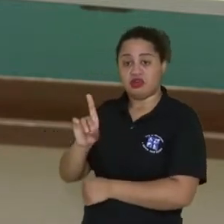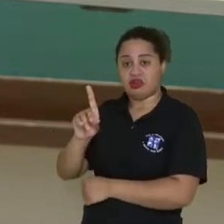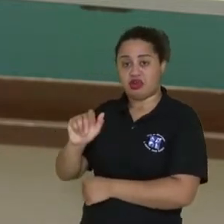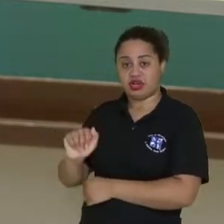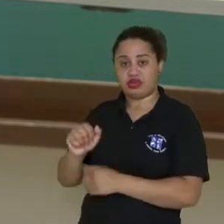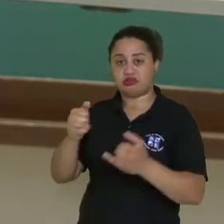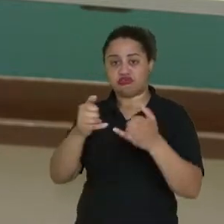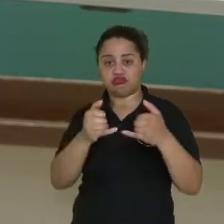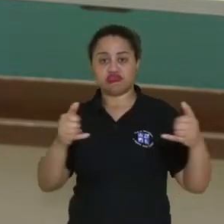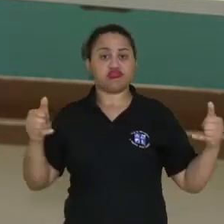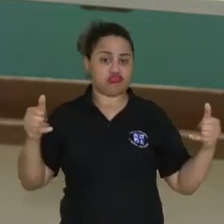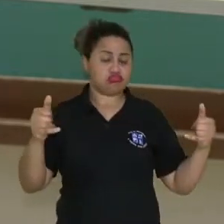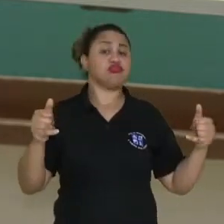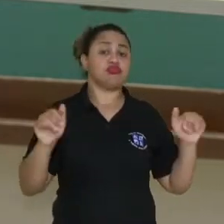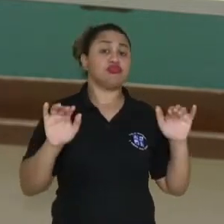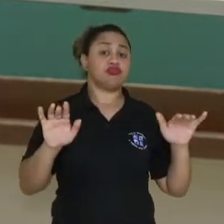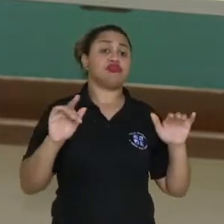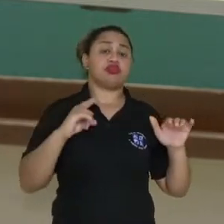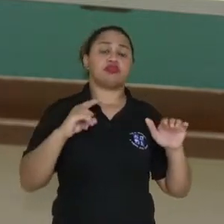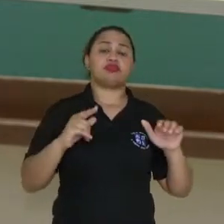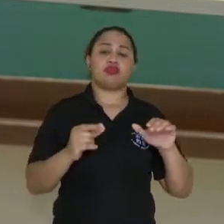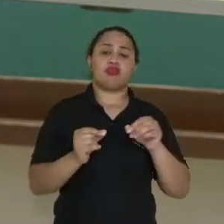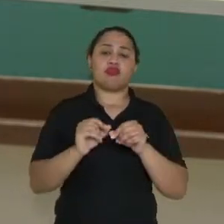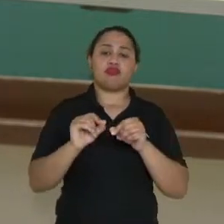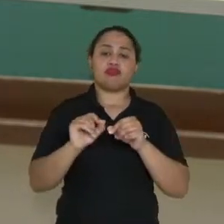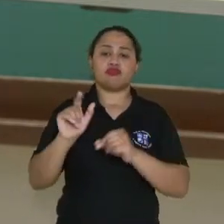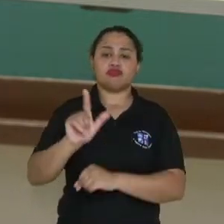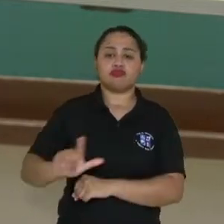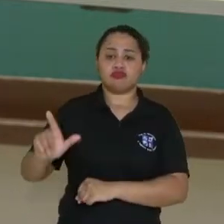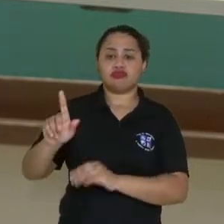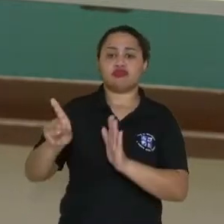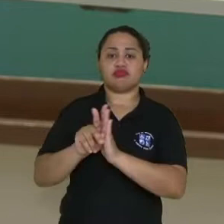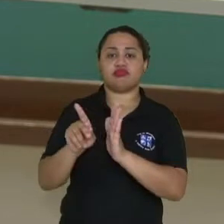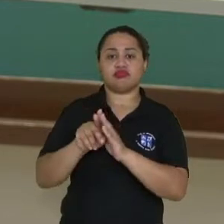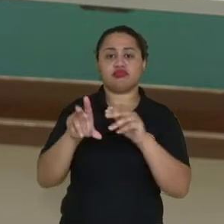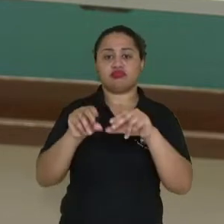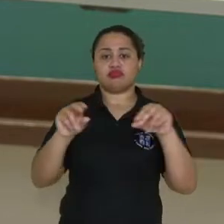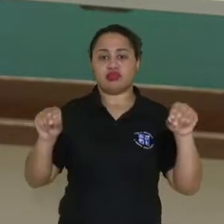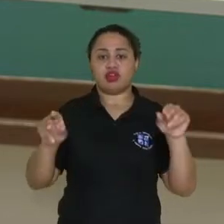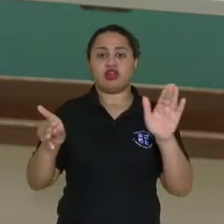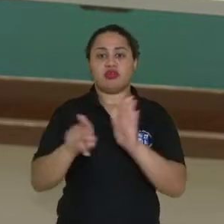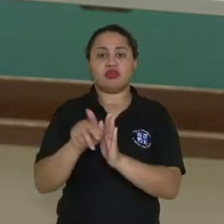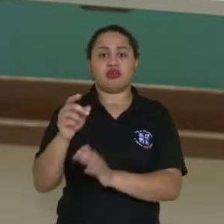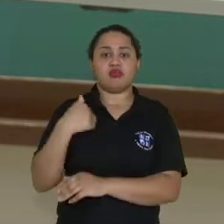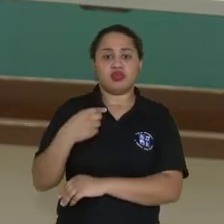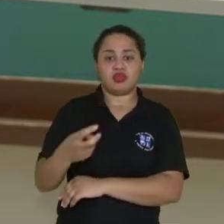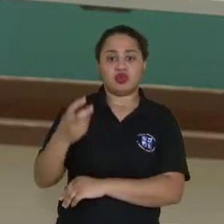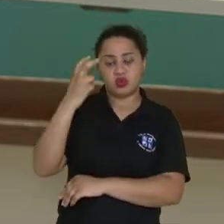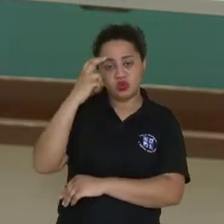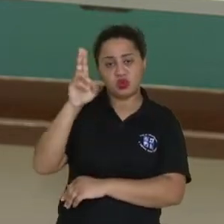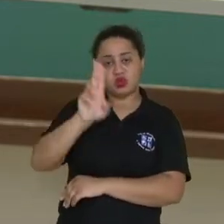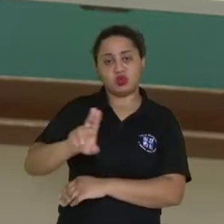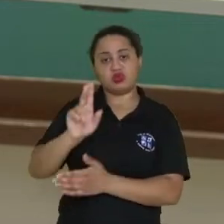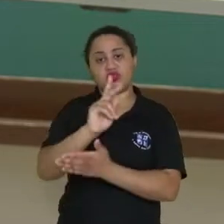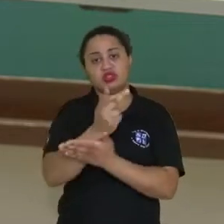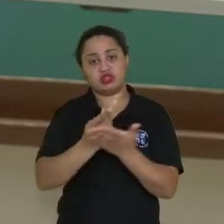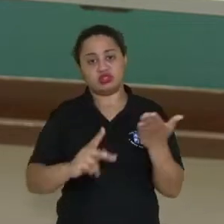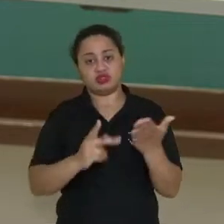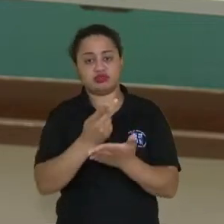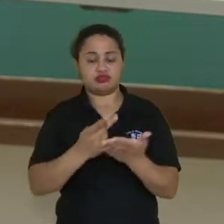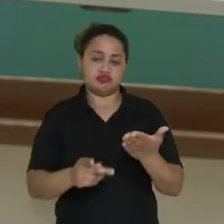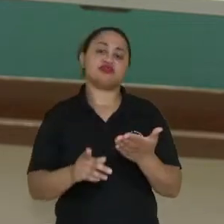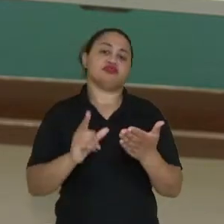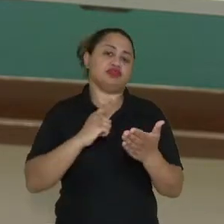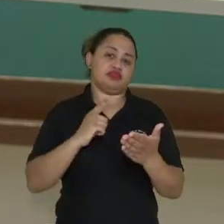pessoa que elabora a literatura de cordel, vai tratar de algum aspecto da cultura por meio de poesia, né? E como todo